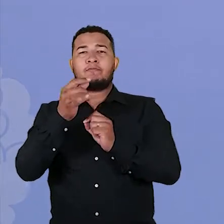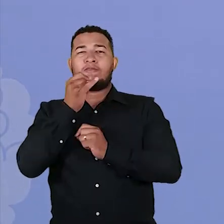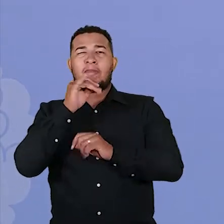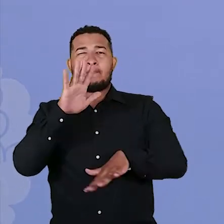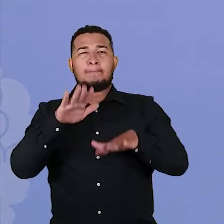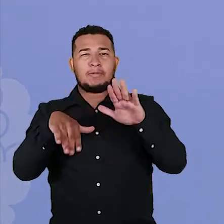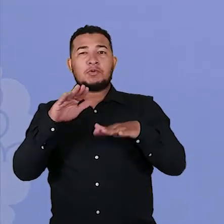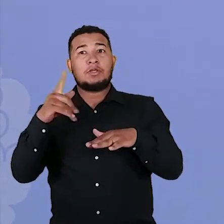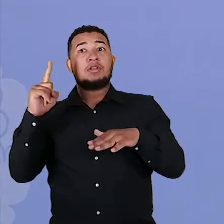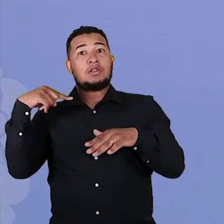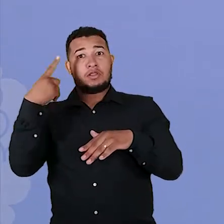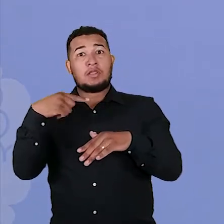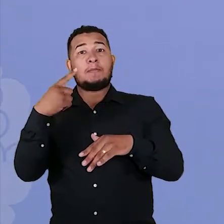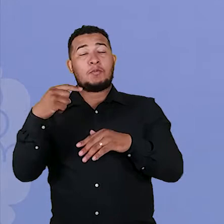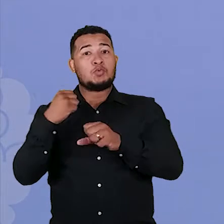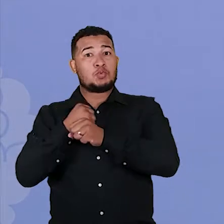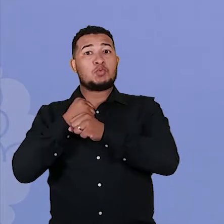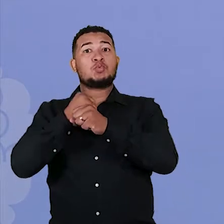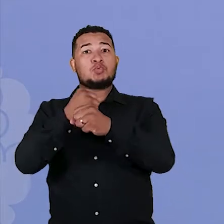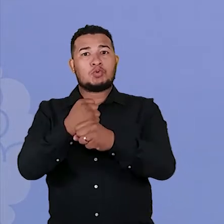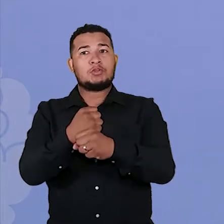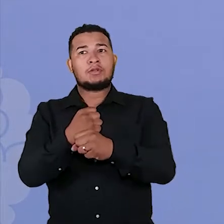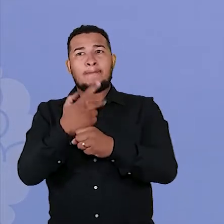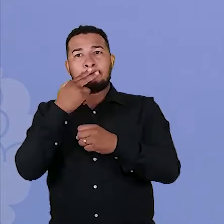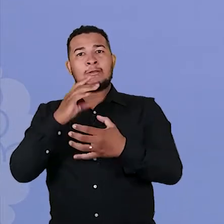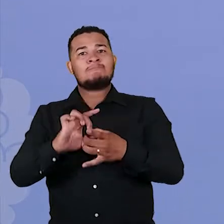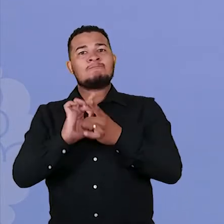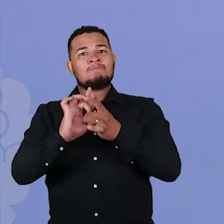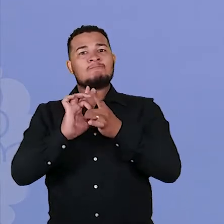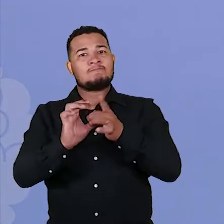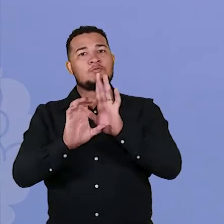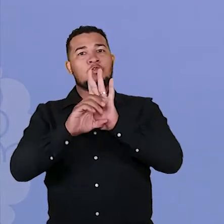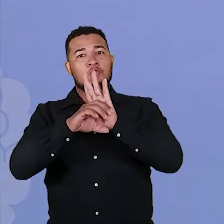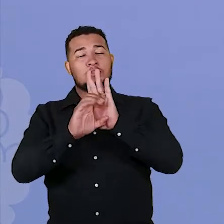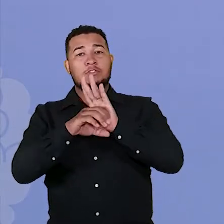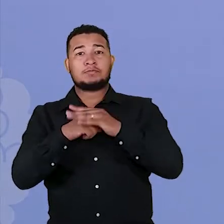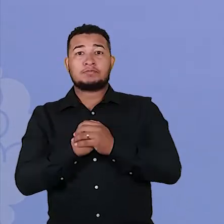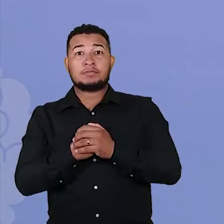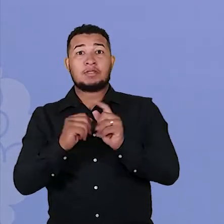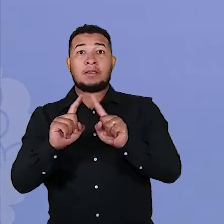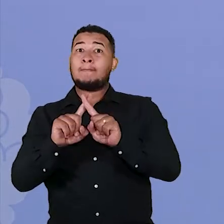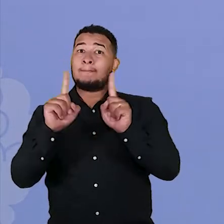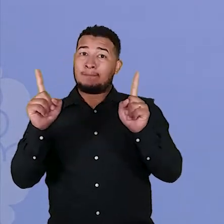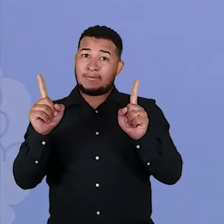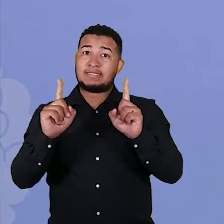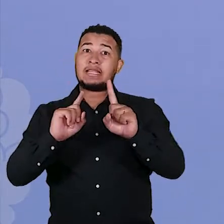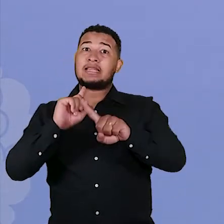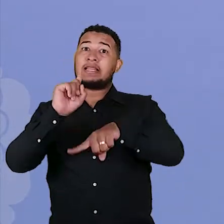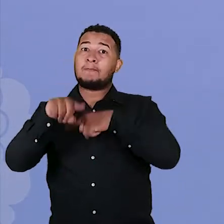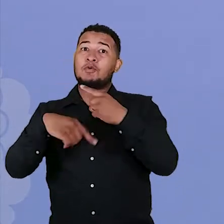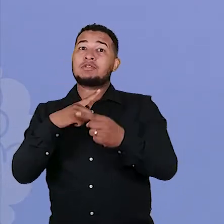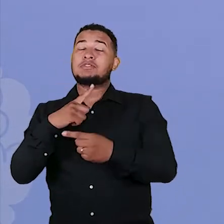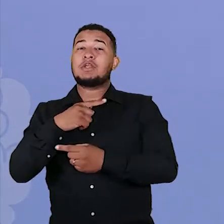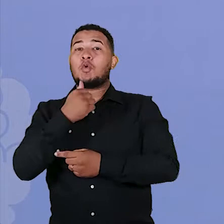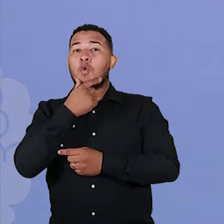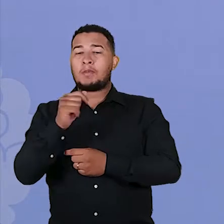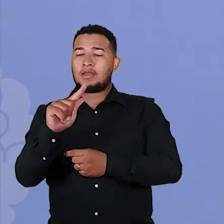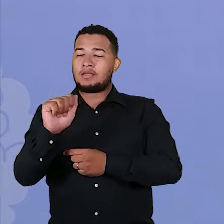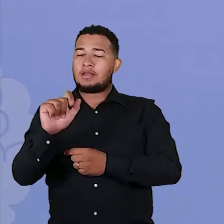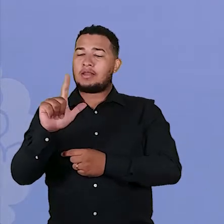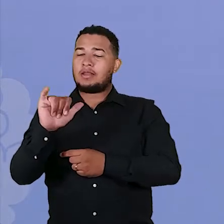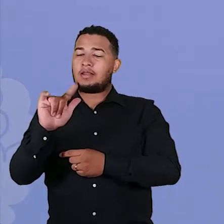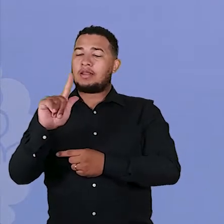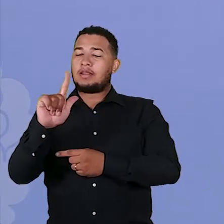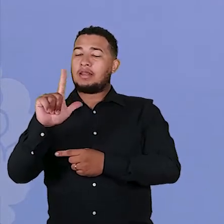a partir dos próximos milênios, né, ficou ali enraizado esse conceito. Porém, depois veio Galileu Galilei.